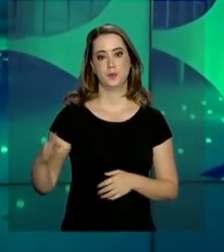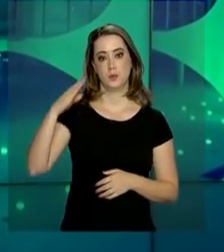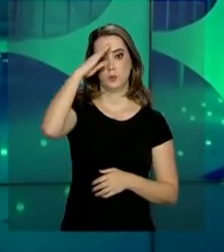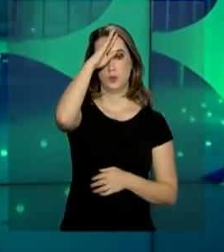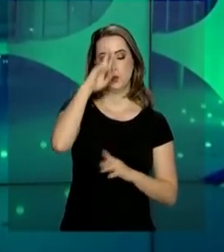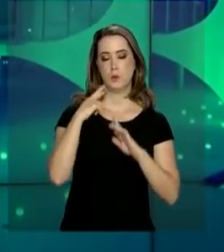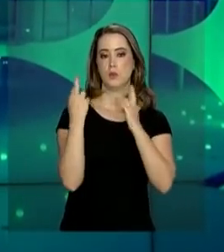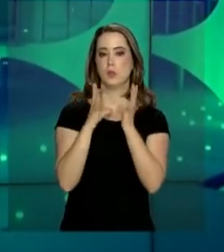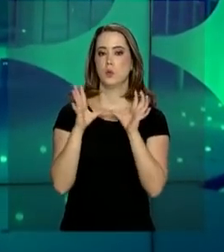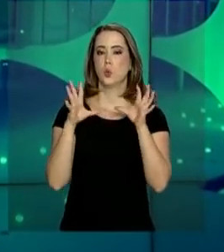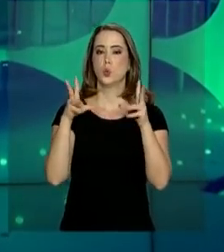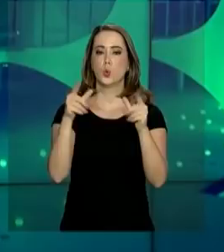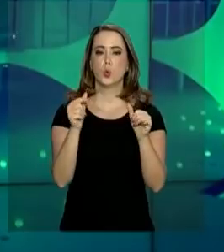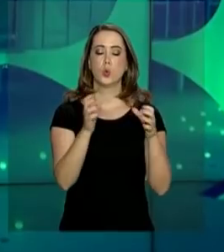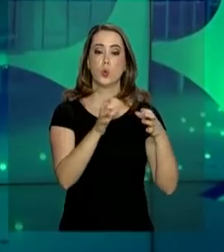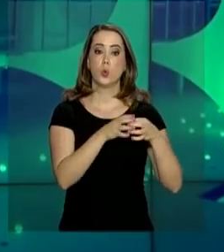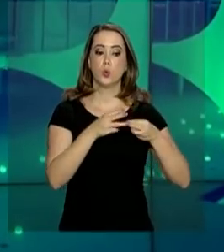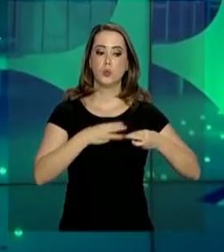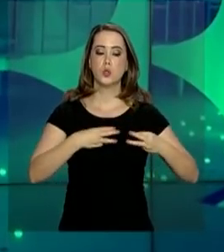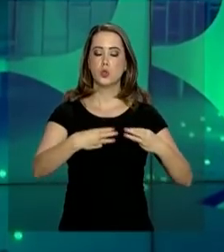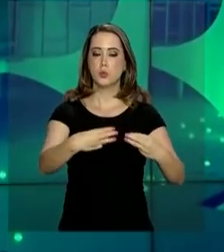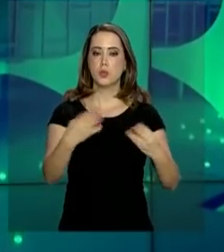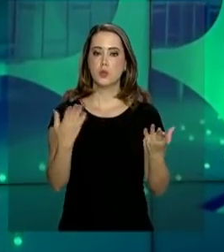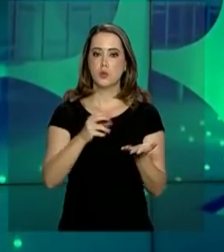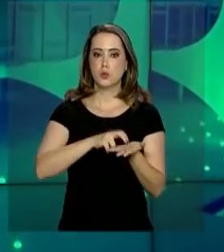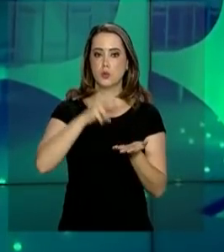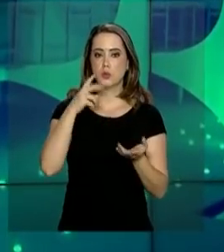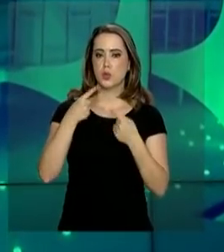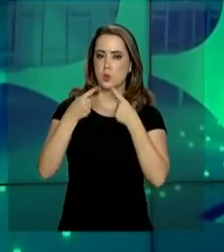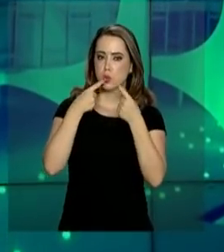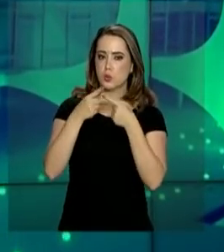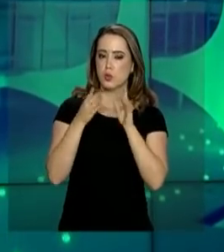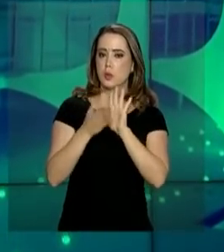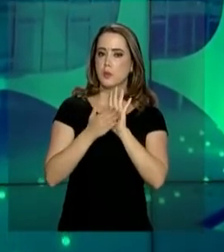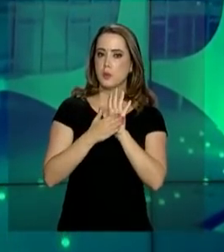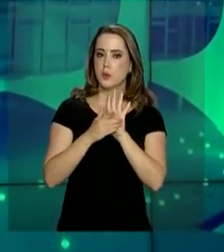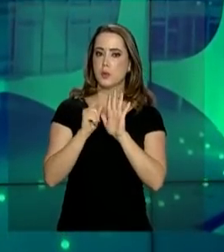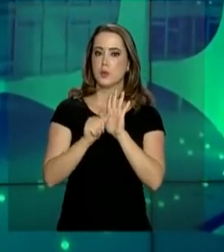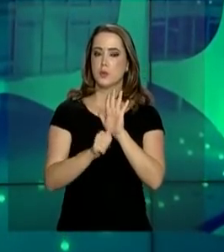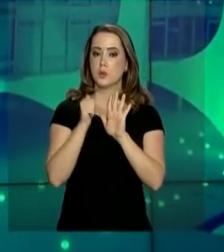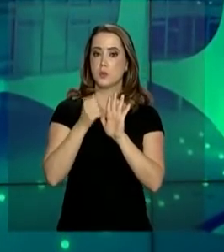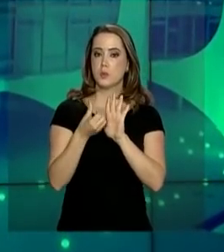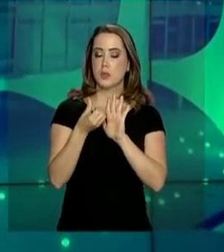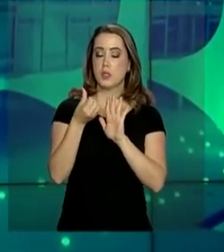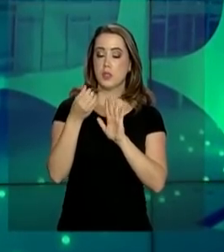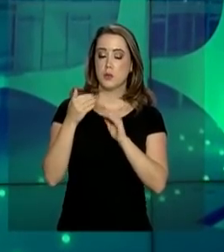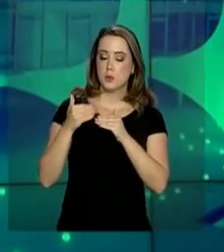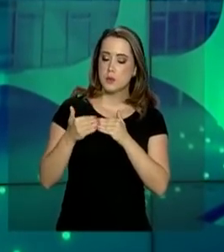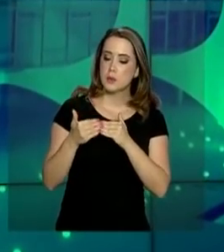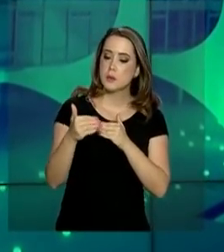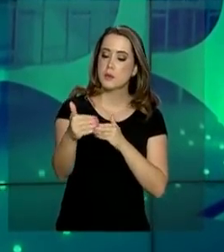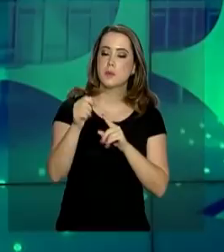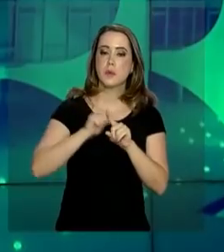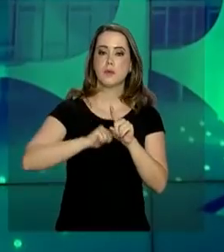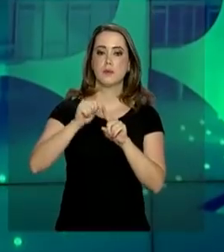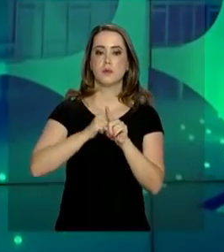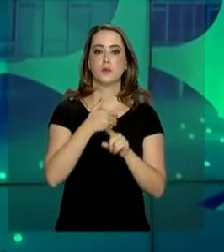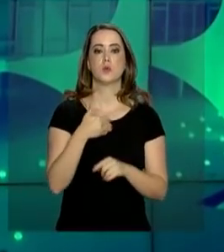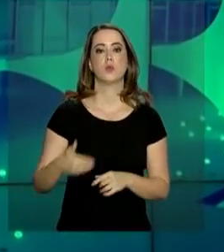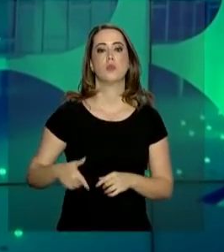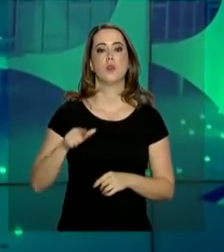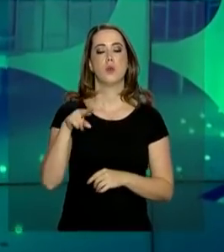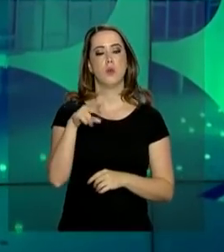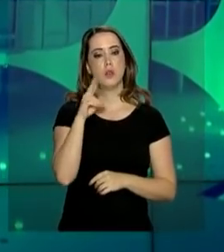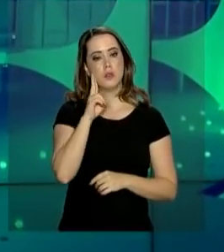Bolsonaro reuniu todo o ministério na manhã de hoje. Foram discutidas as propostas para os primeiros meses de governo. A repórter Luana